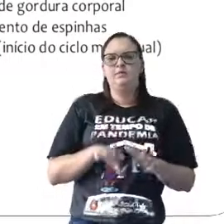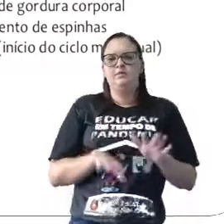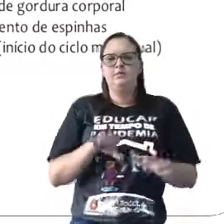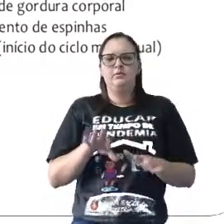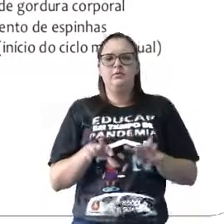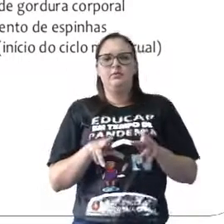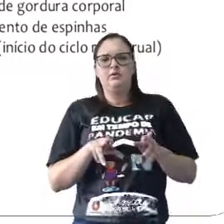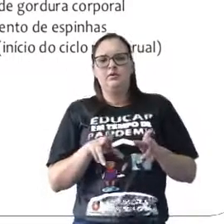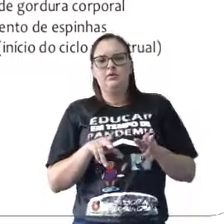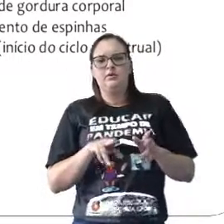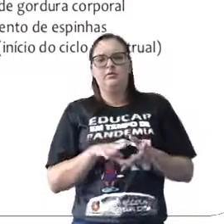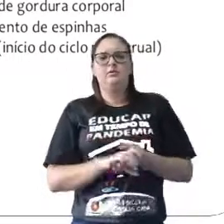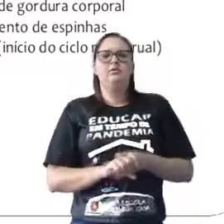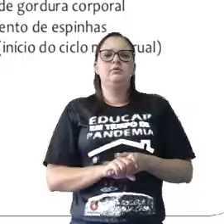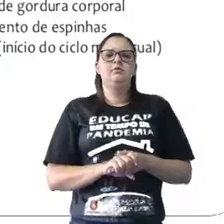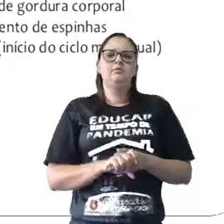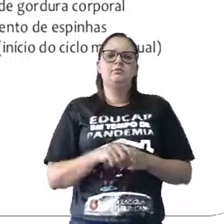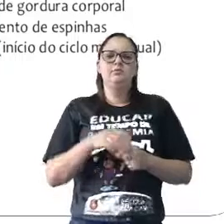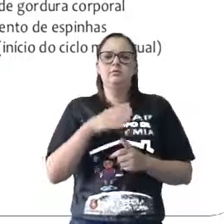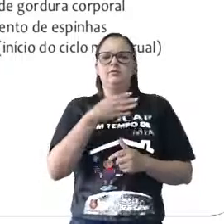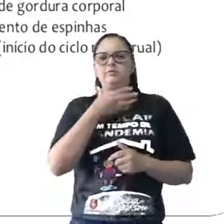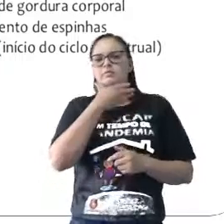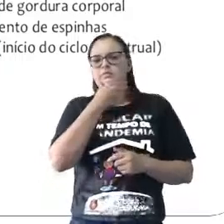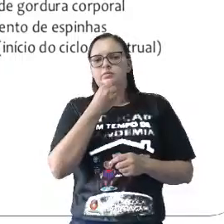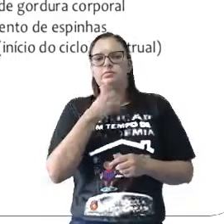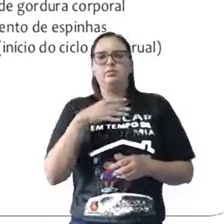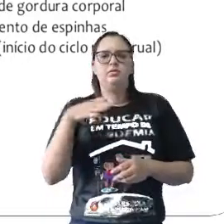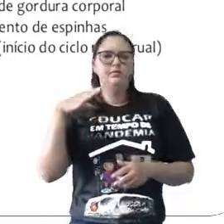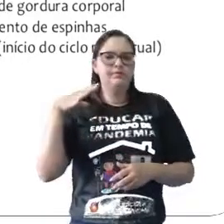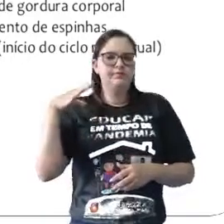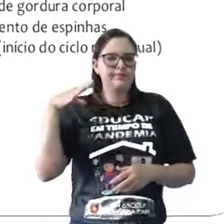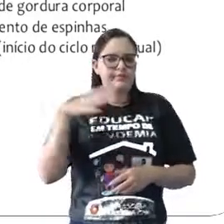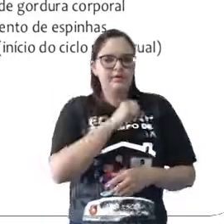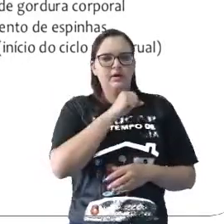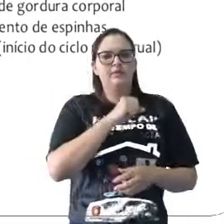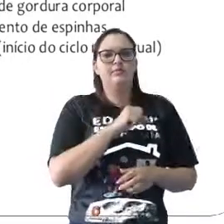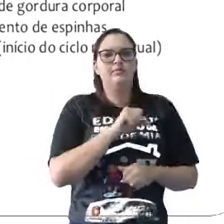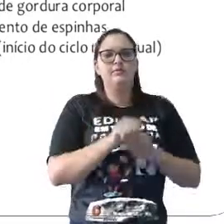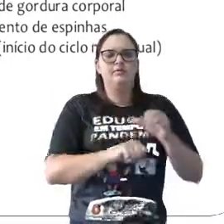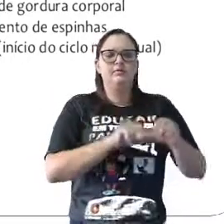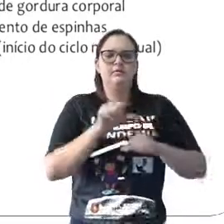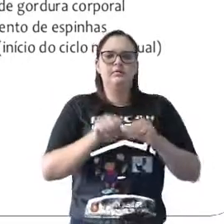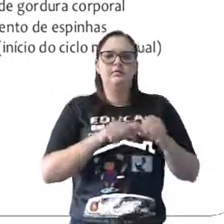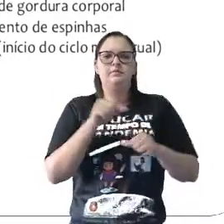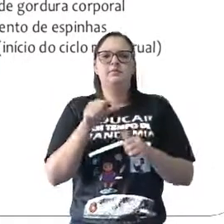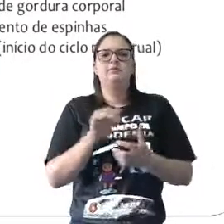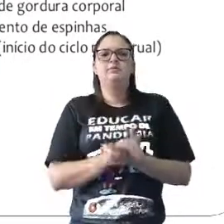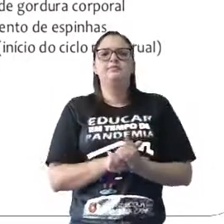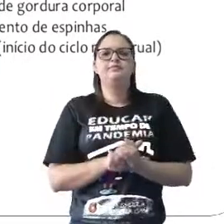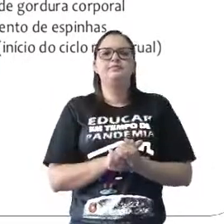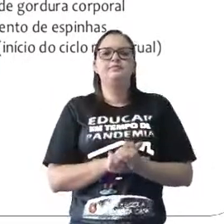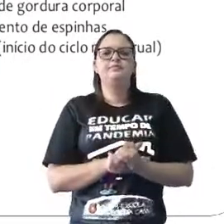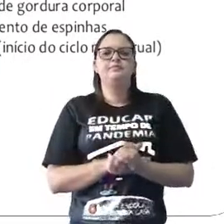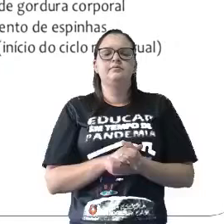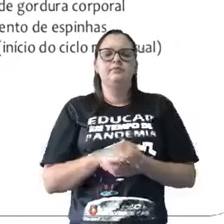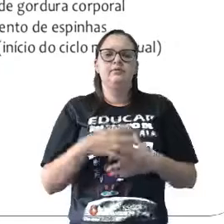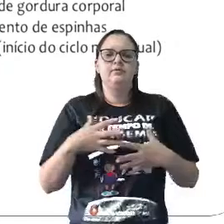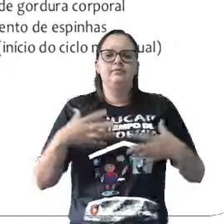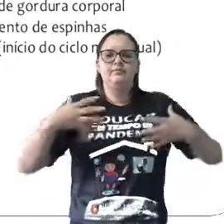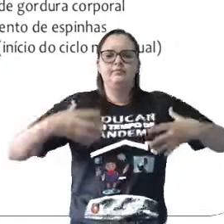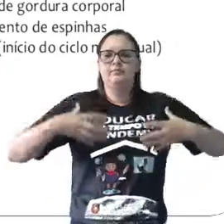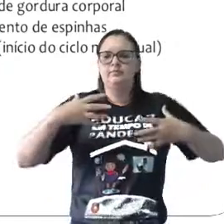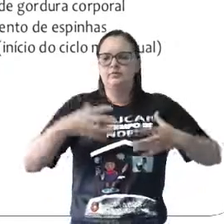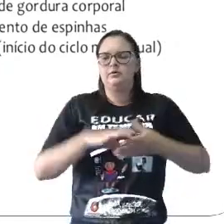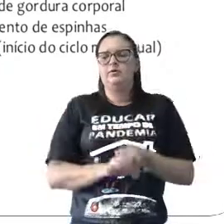processo que acontece nos meninos. Ocorre o crescimento acelerado, o desenvolvimento nas meninas, ocorre o desenvolvimento dos seios,